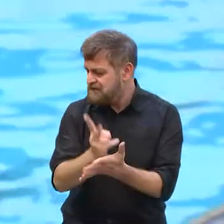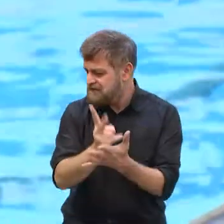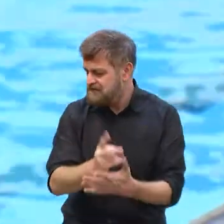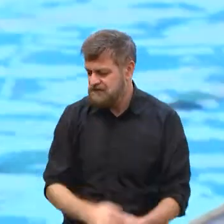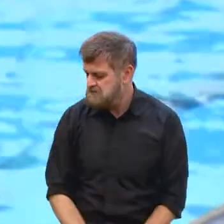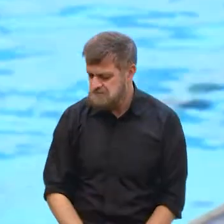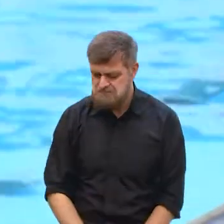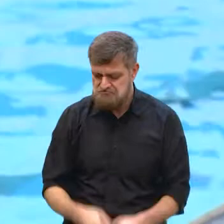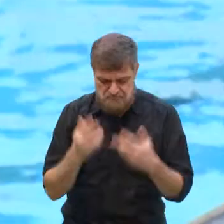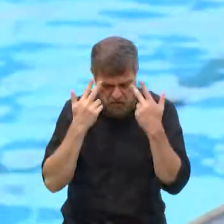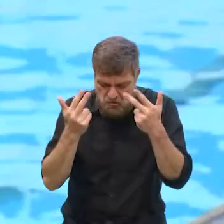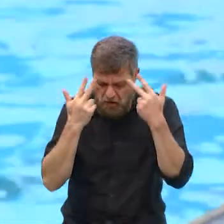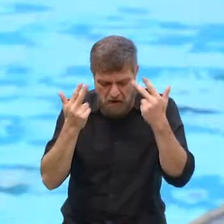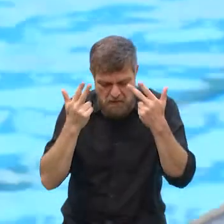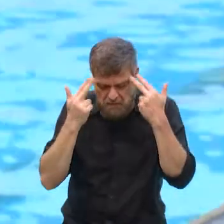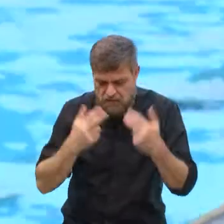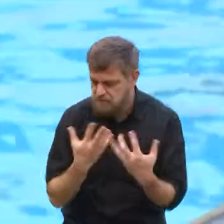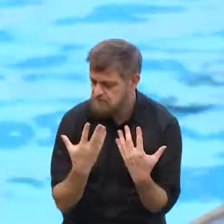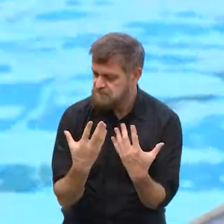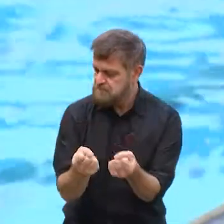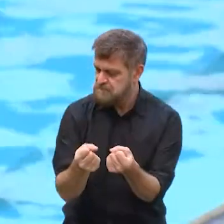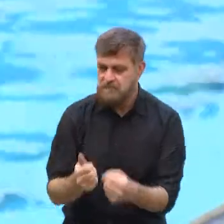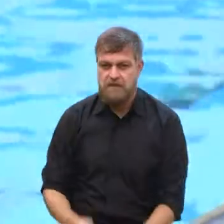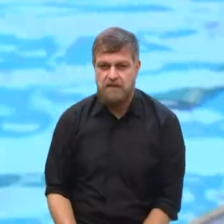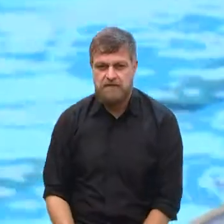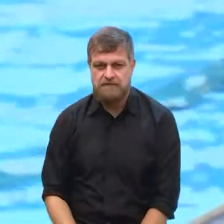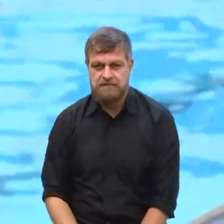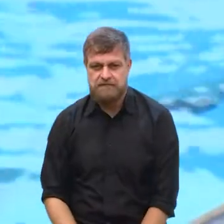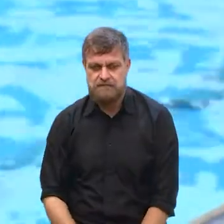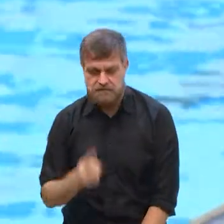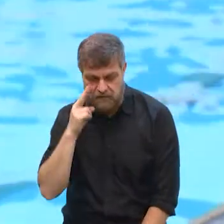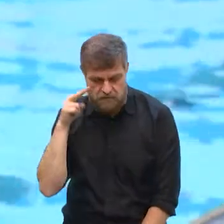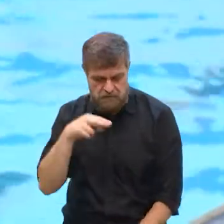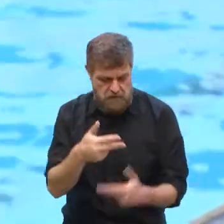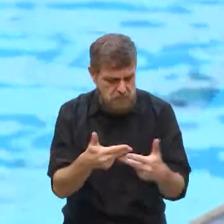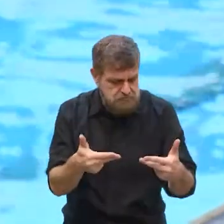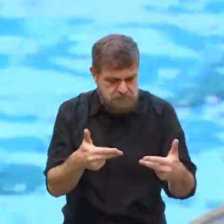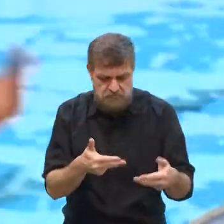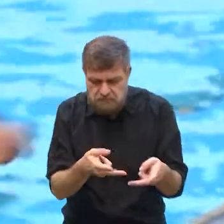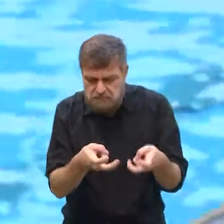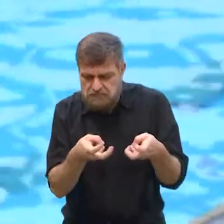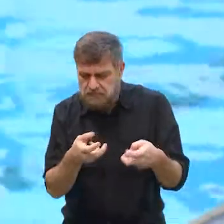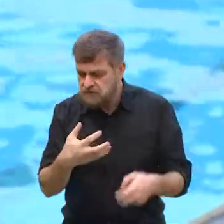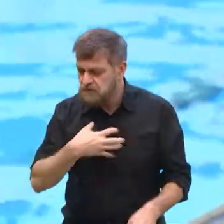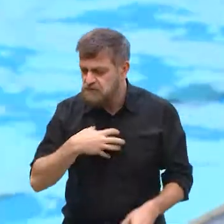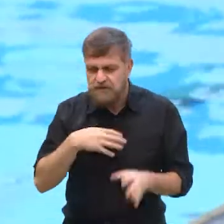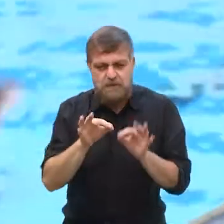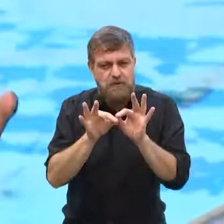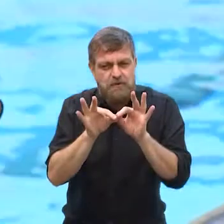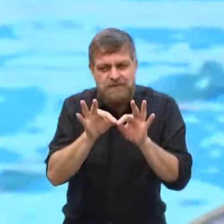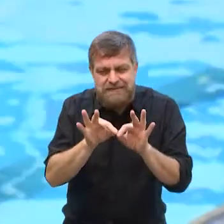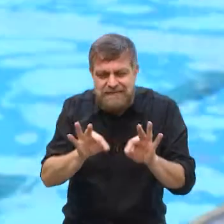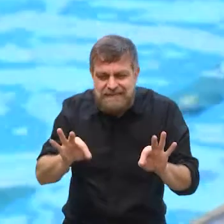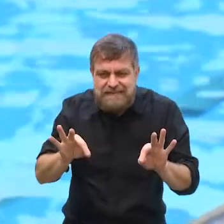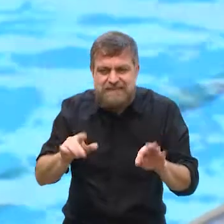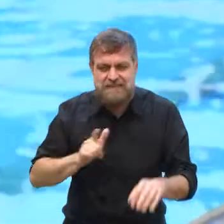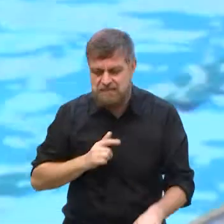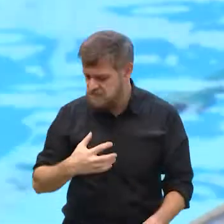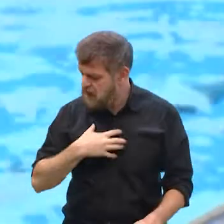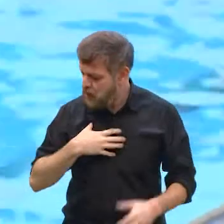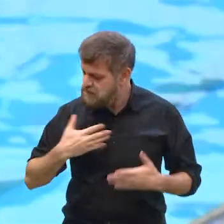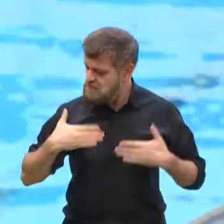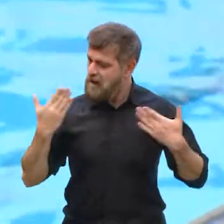levar numa boa, sempre busquei olhar as coisas de uma maneira muito simples, de uma maneira muito